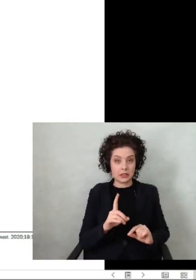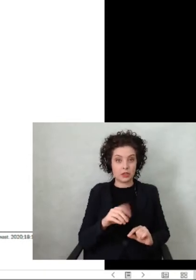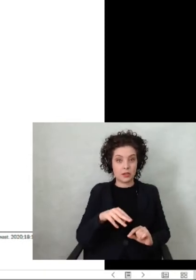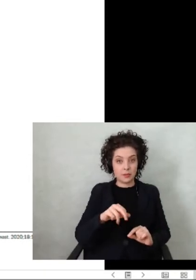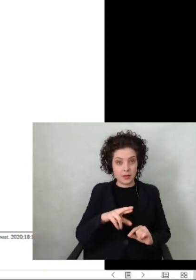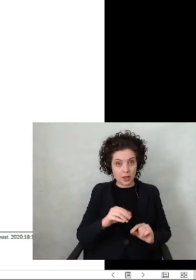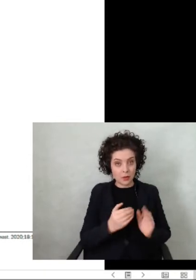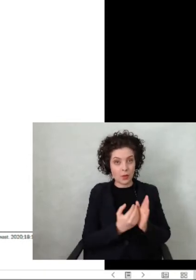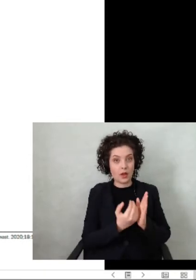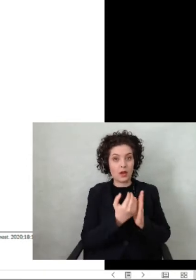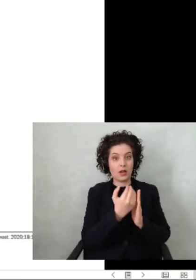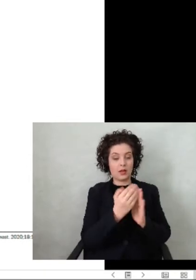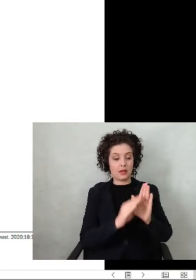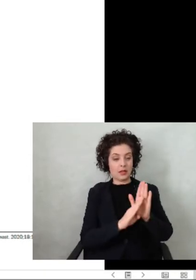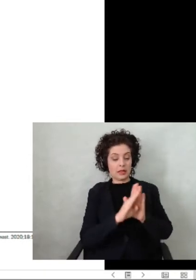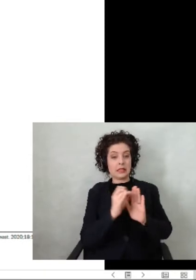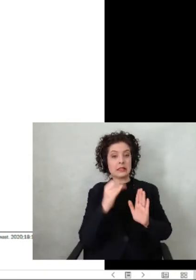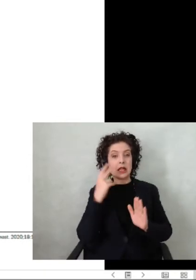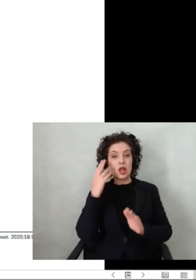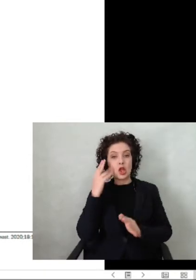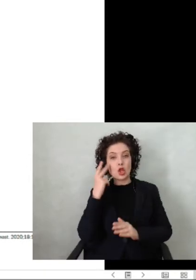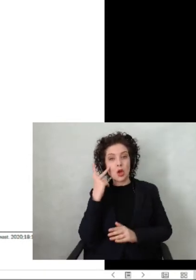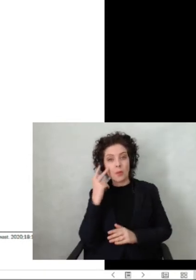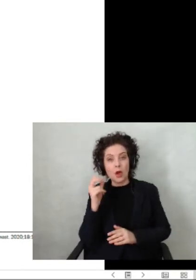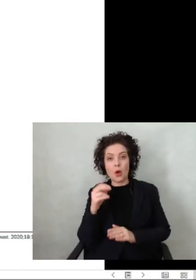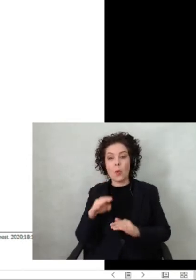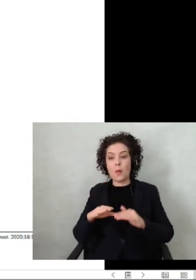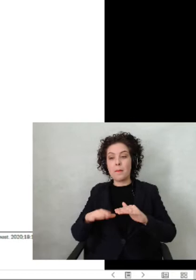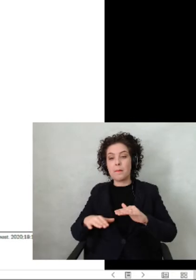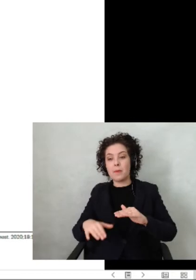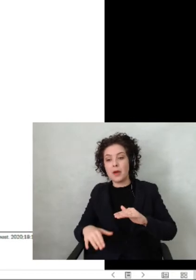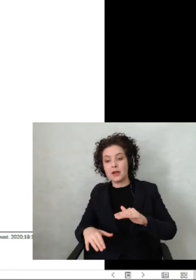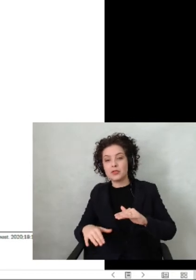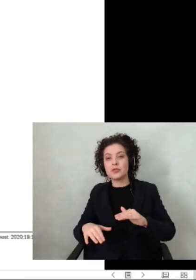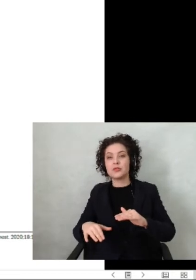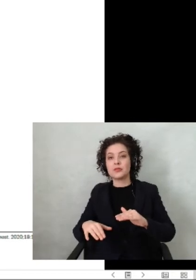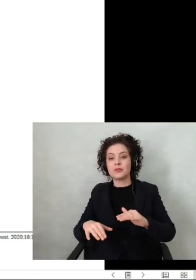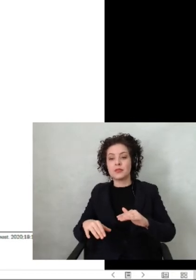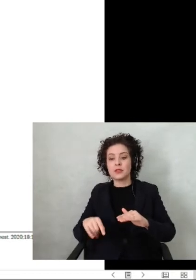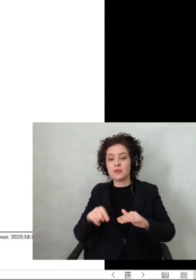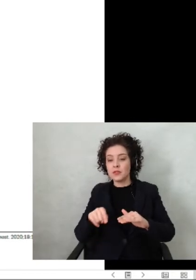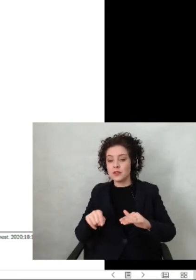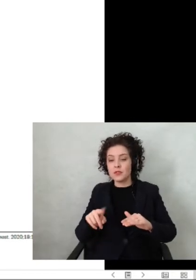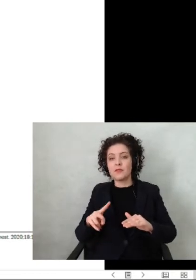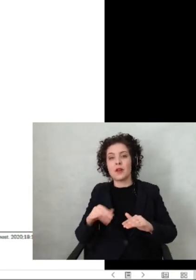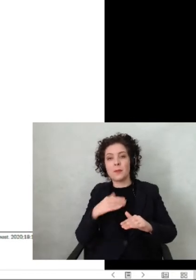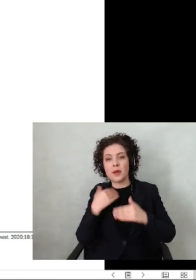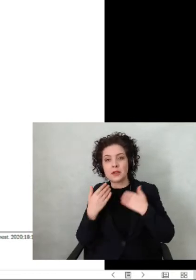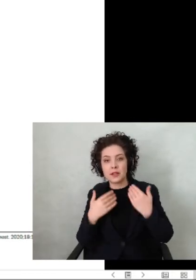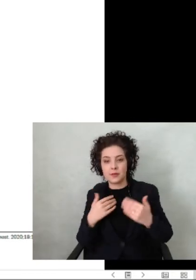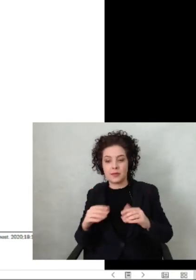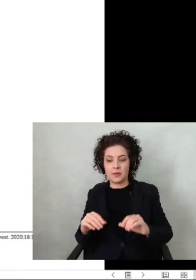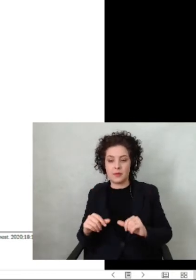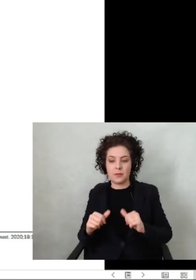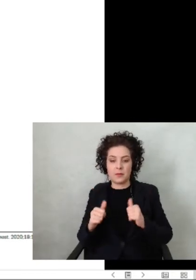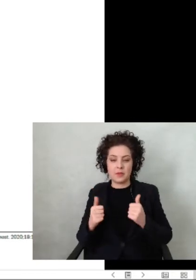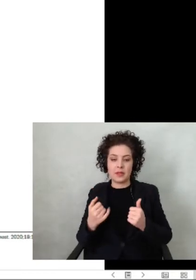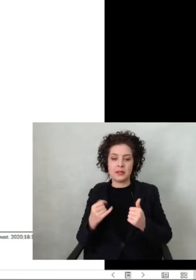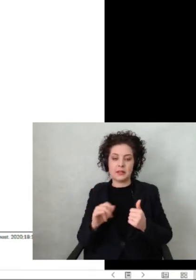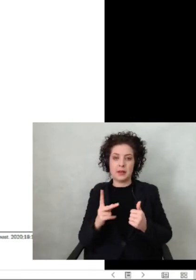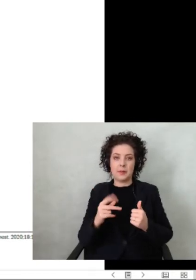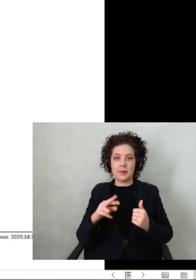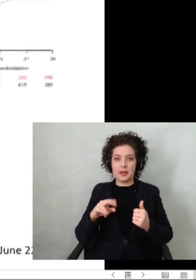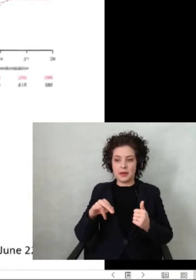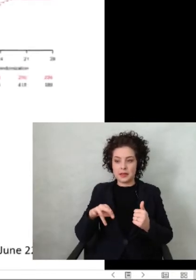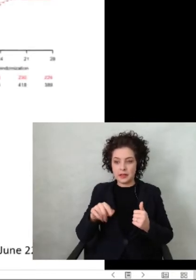dedímero for normal ou baixo, ele morre. Você está matando o paciente. A mortalidade aumenta quando você hepariniza. Você tem que saber disso daí